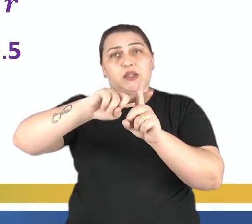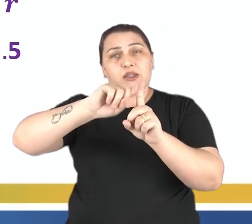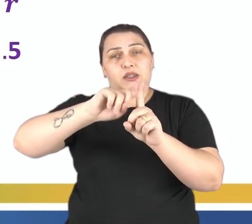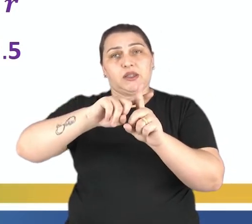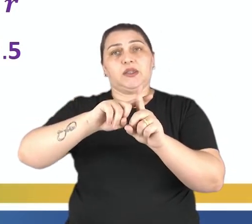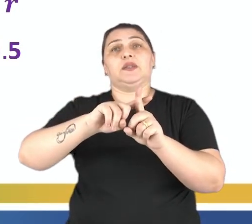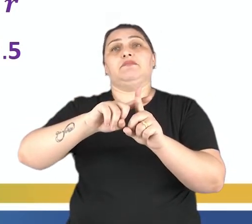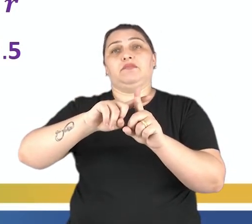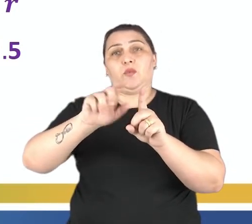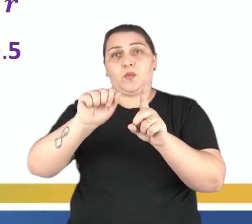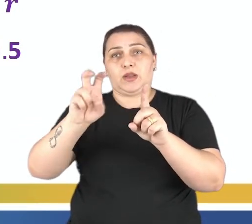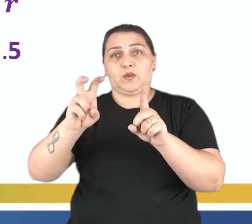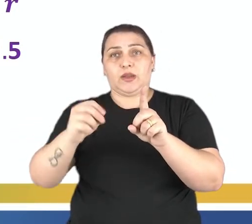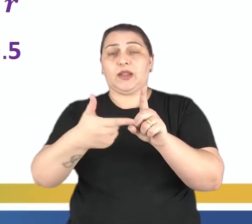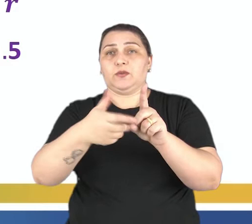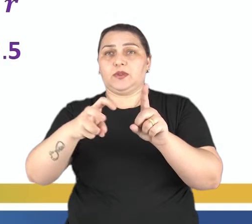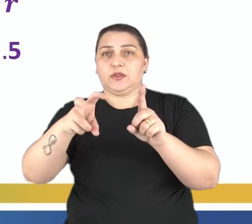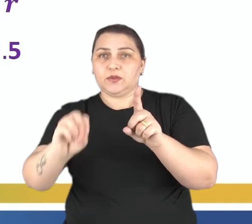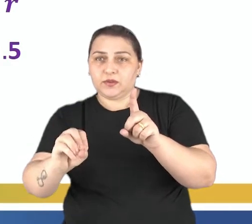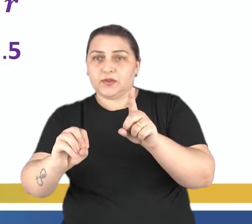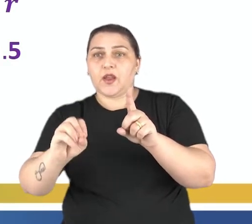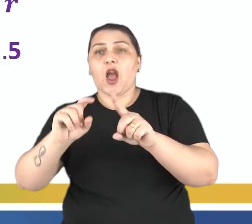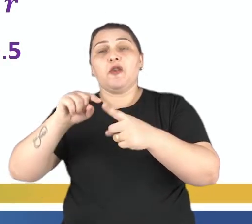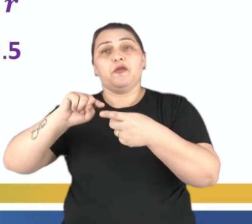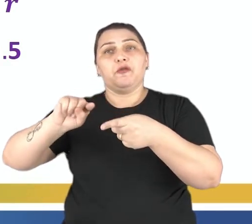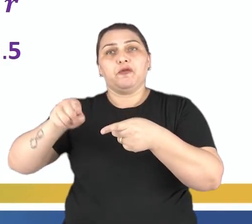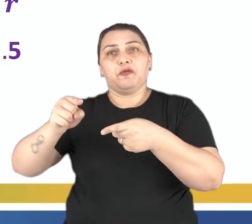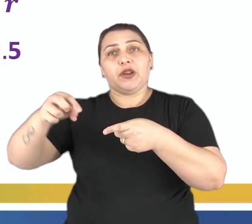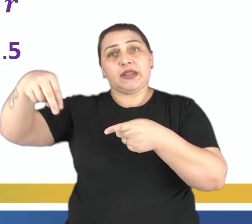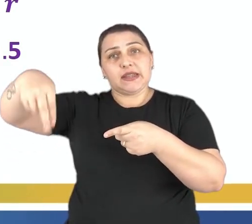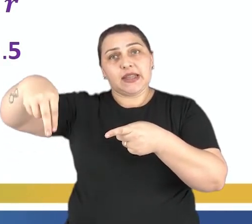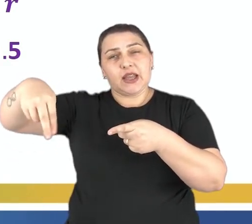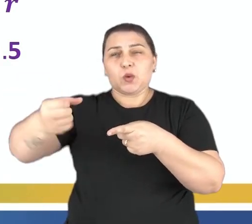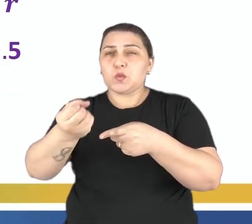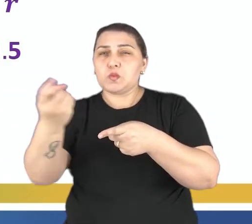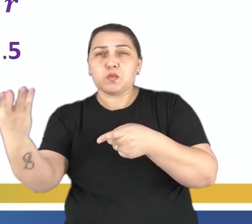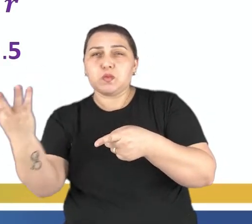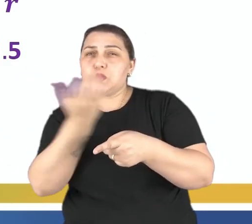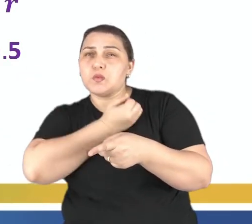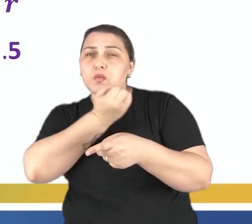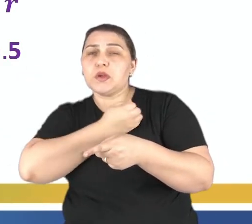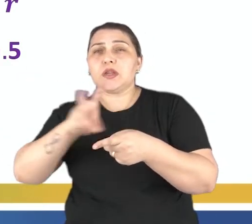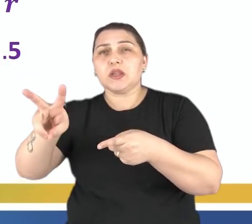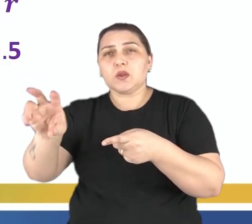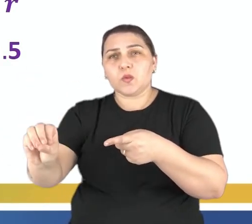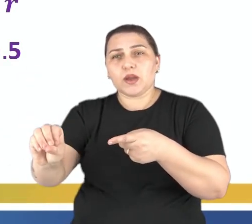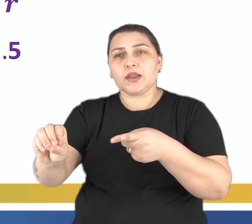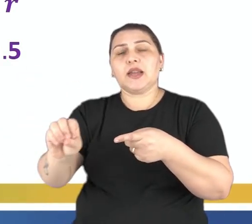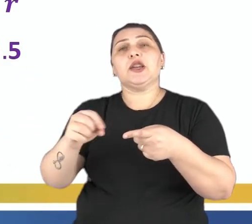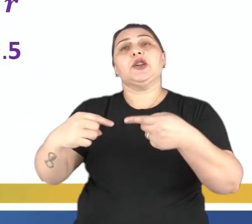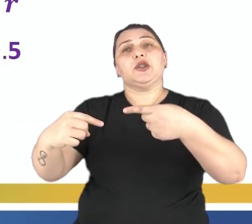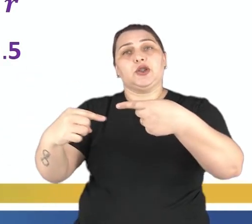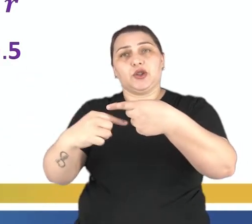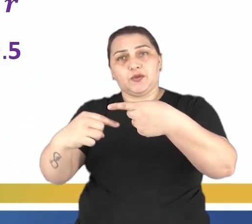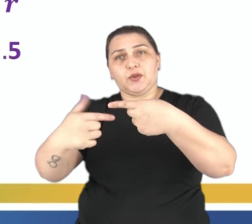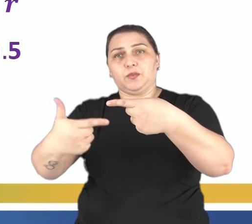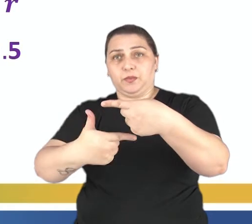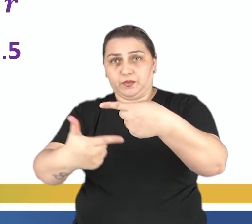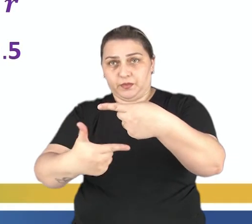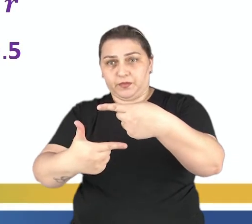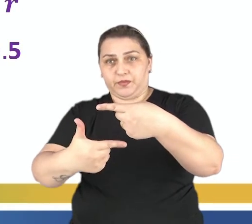o A50, 250, vezes N, a quantidade de termos, que é 50, assim dividido por